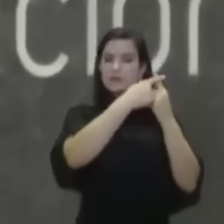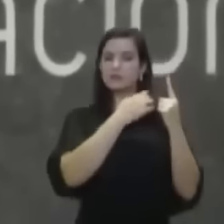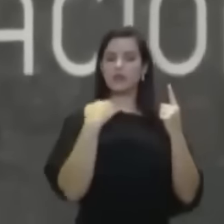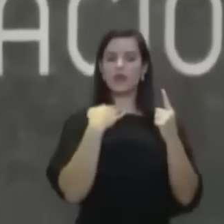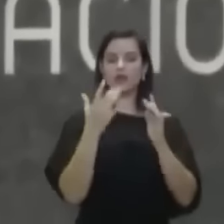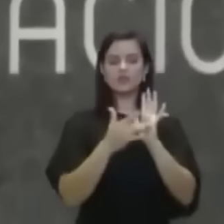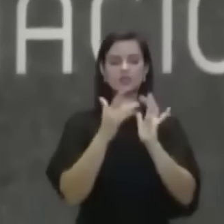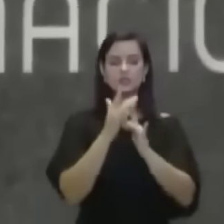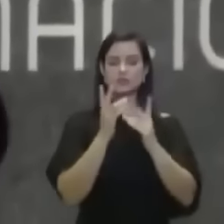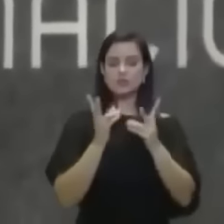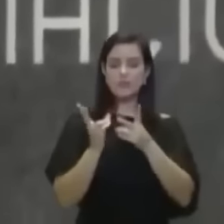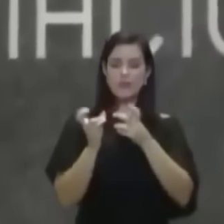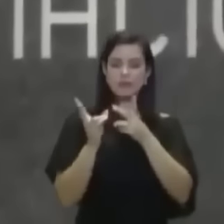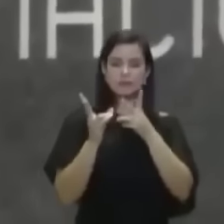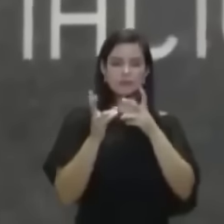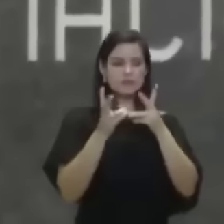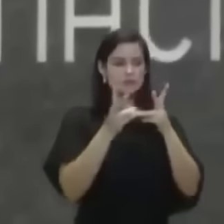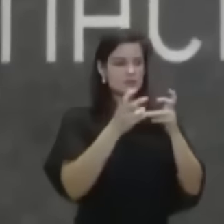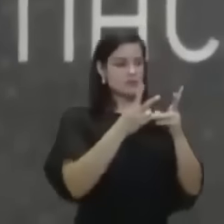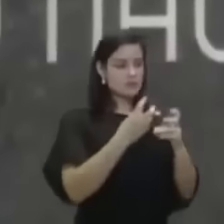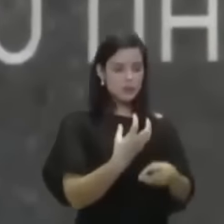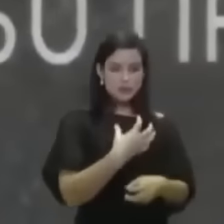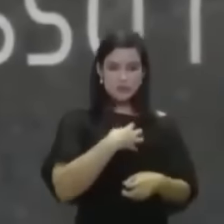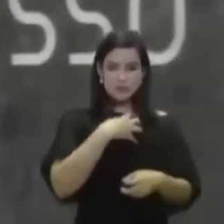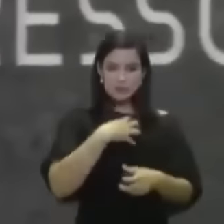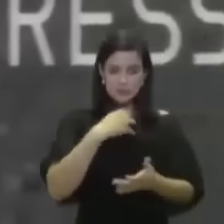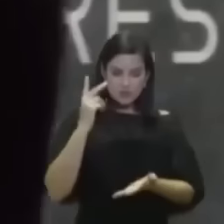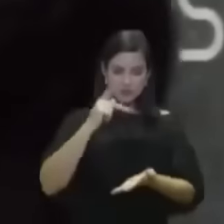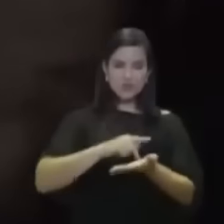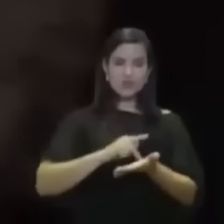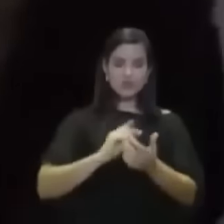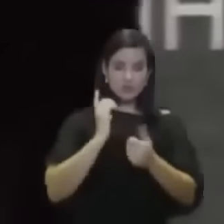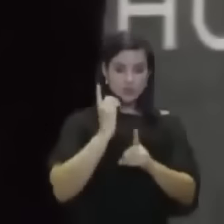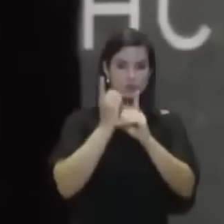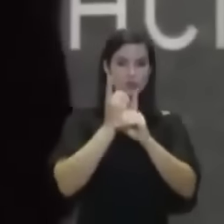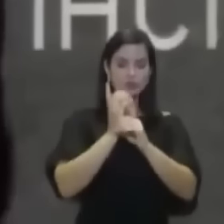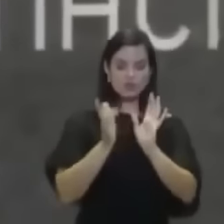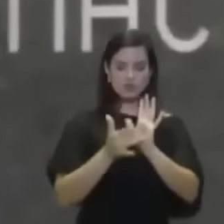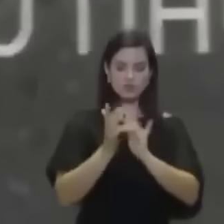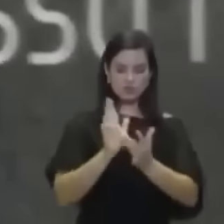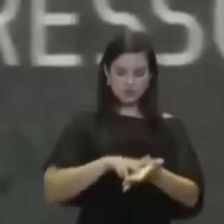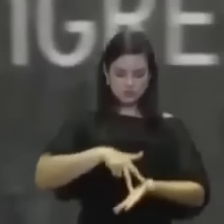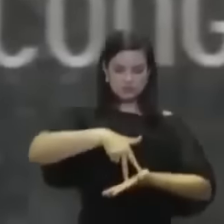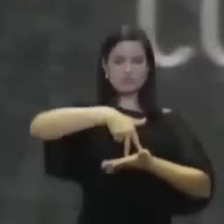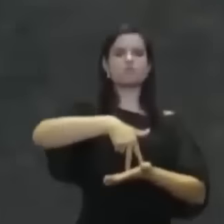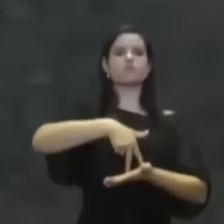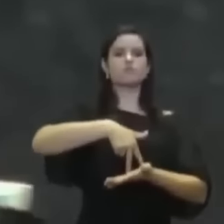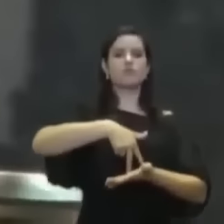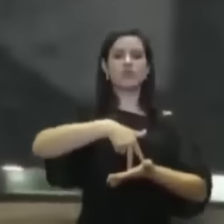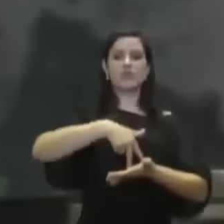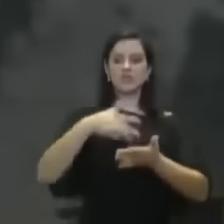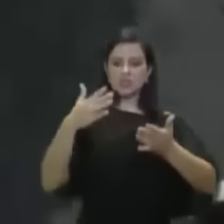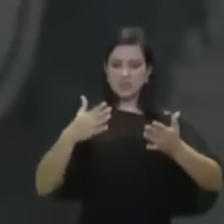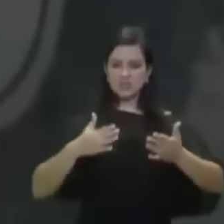estão desligados do sentimento daquele encontro, Jesus se levanta da mesa, os choca não com palavras,